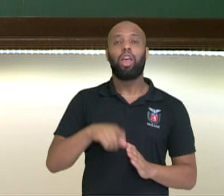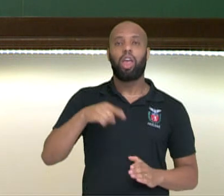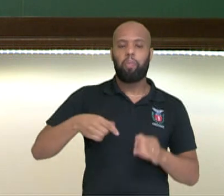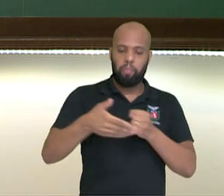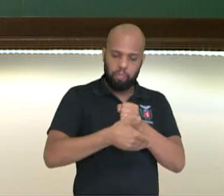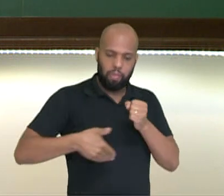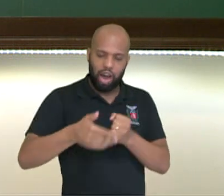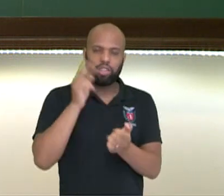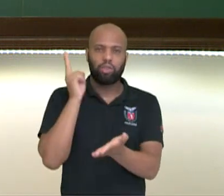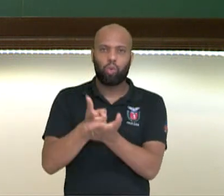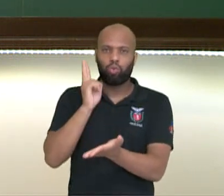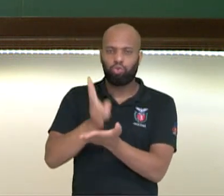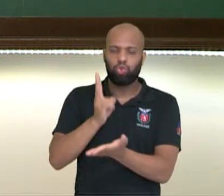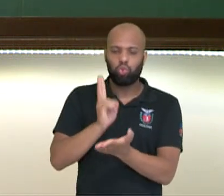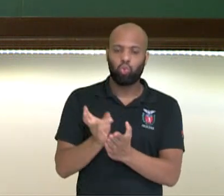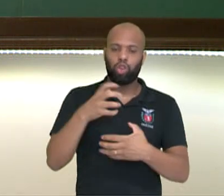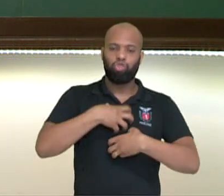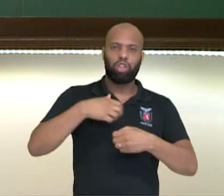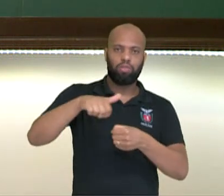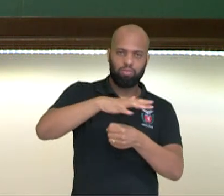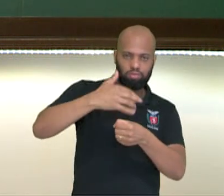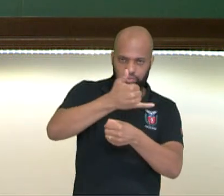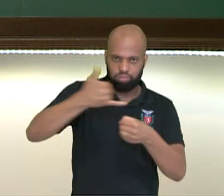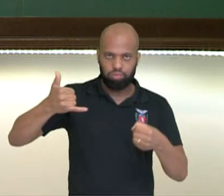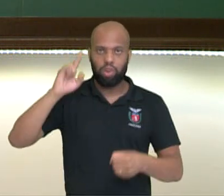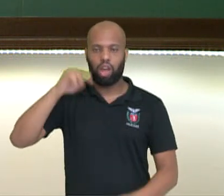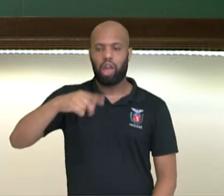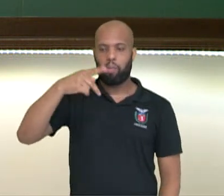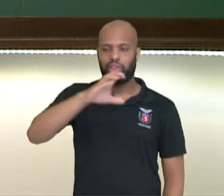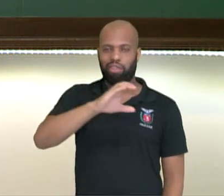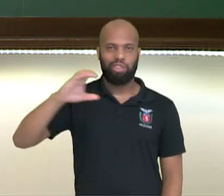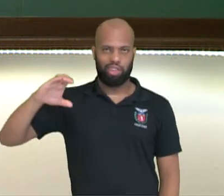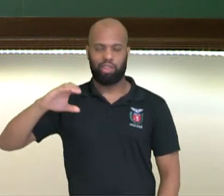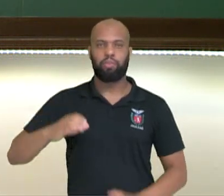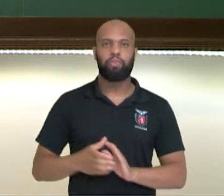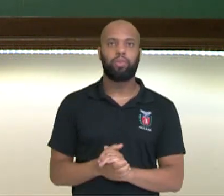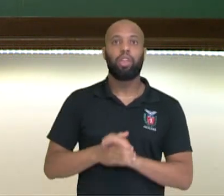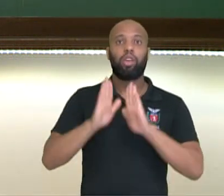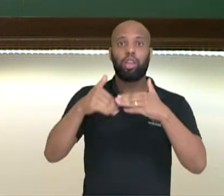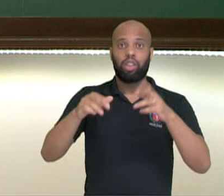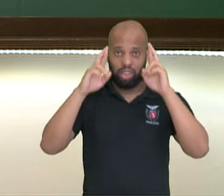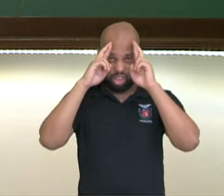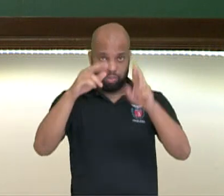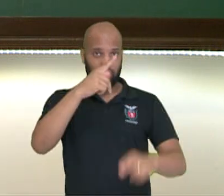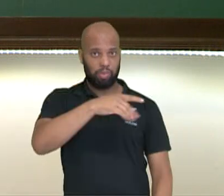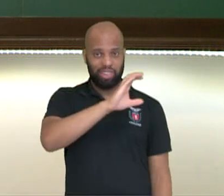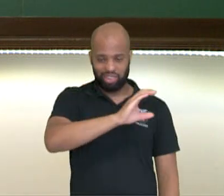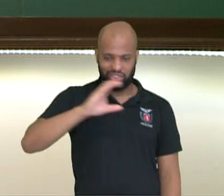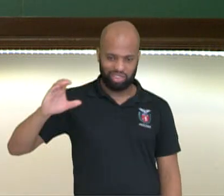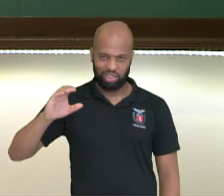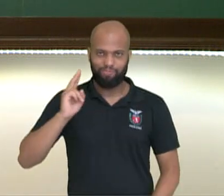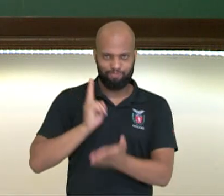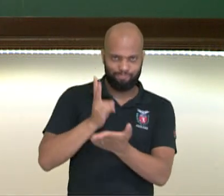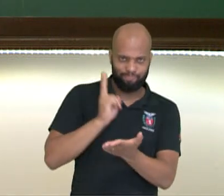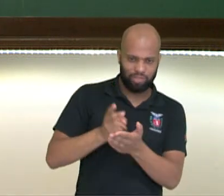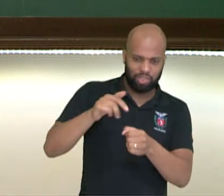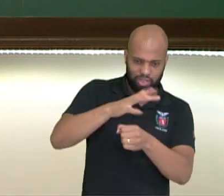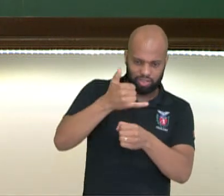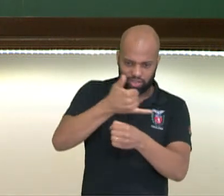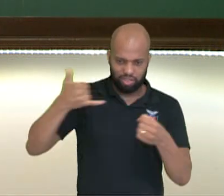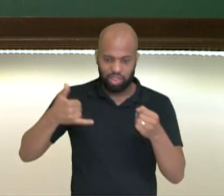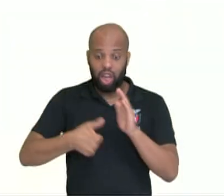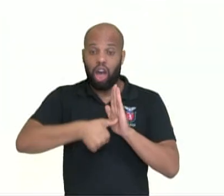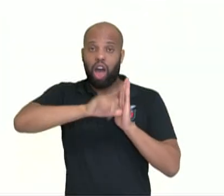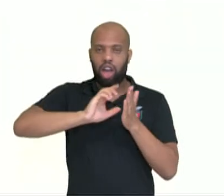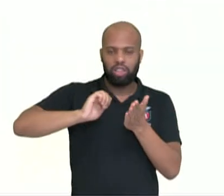princípio da conservação da carga elétrica. Princípio extremamente importante, ok? Respeitando o princípio da conservação de carga elétrica, antes